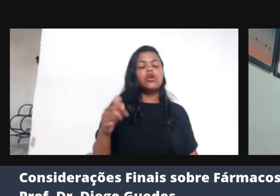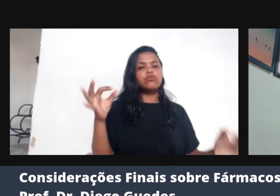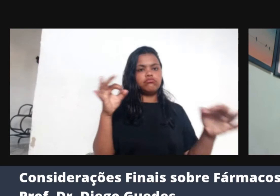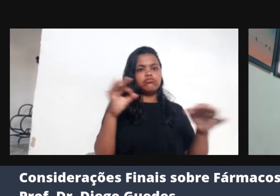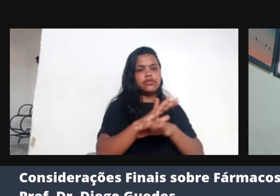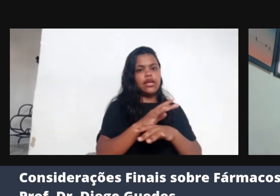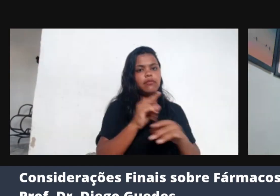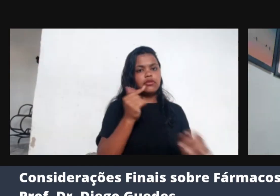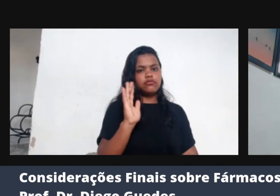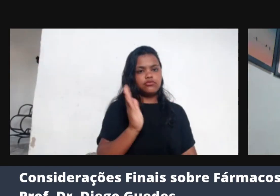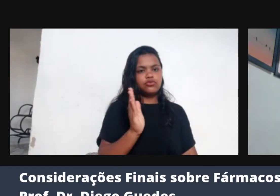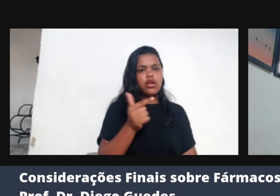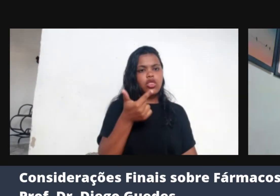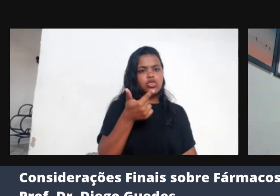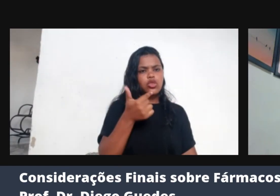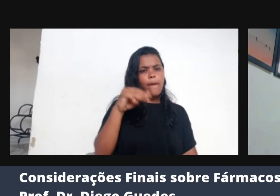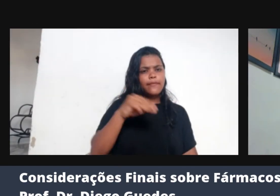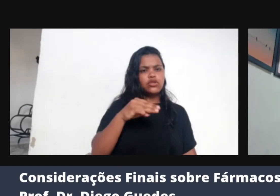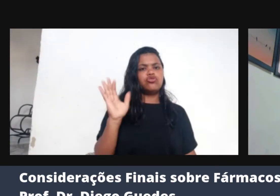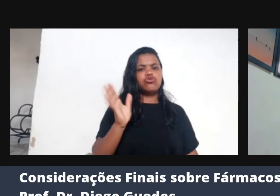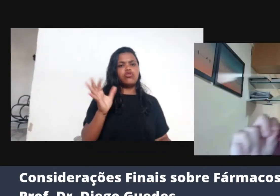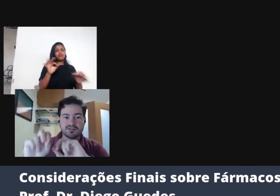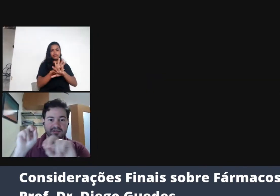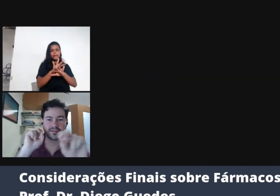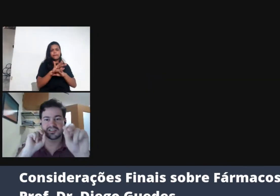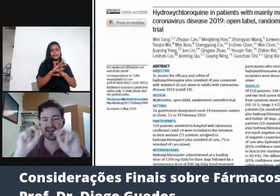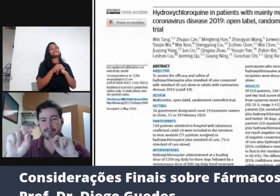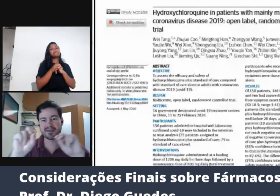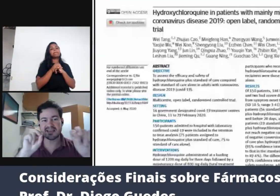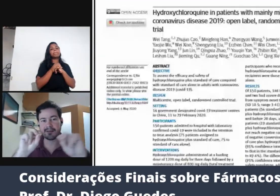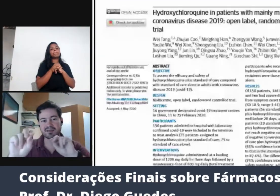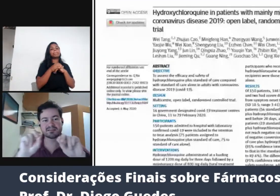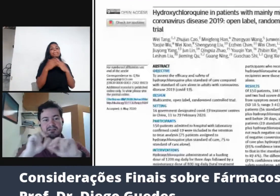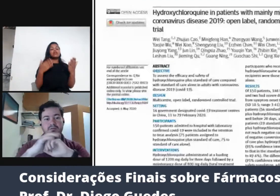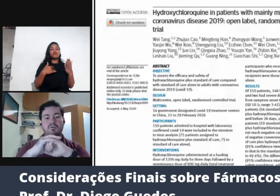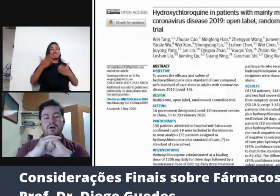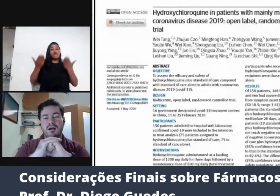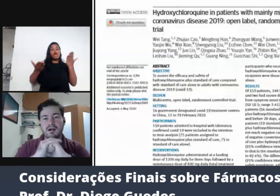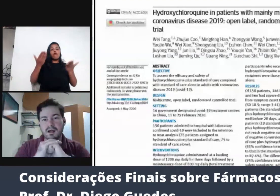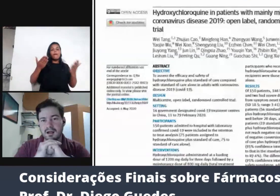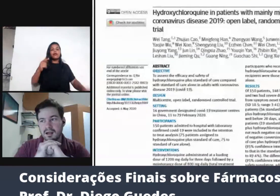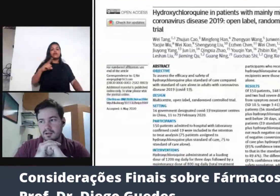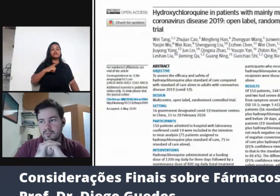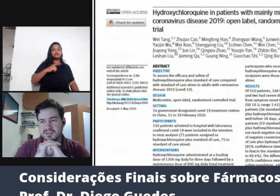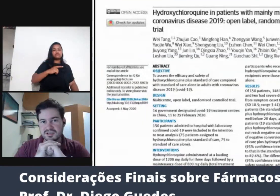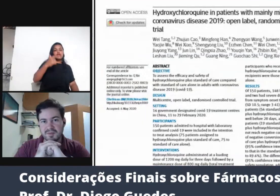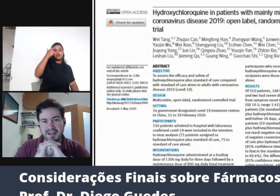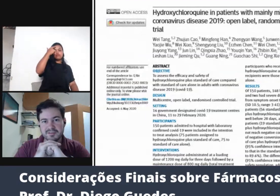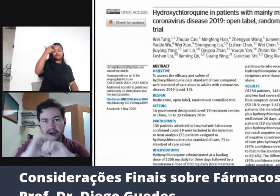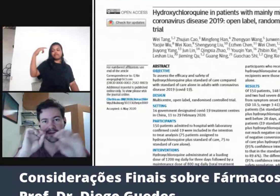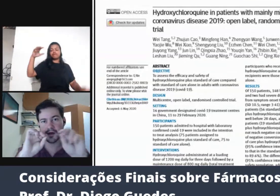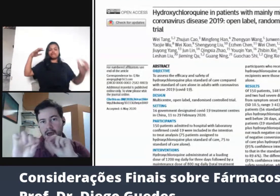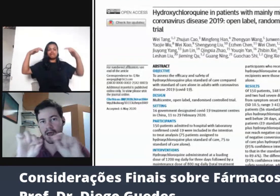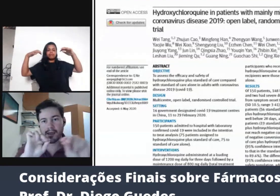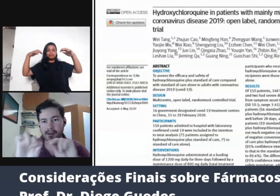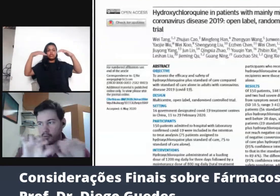terminando. E onde foram comparados. Então, a gente tem cabeça a cabeça, ou como a gente chama, head